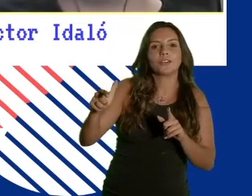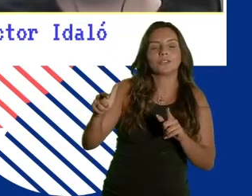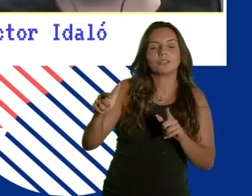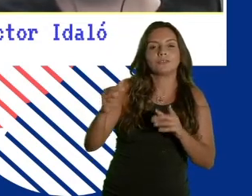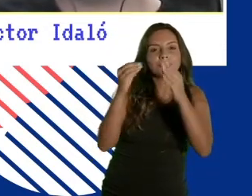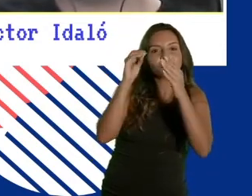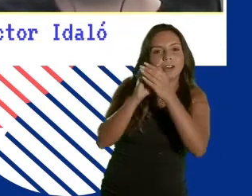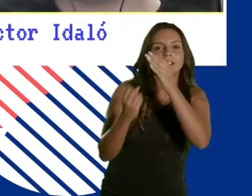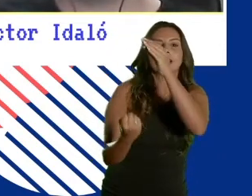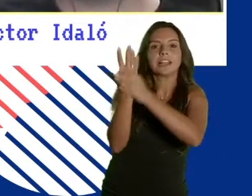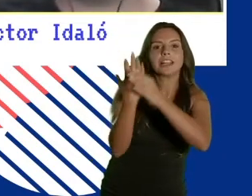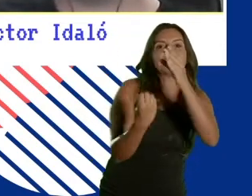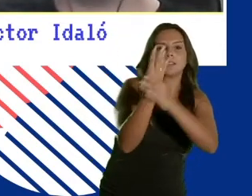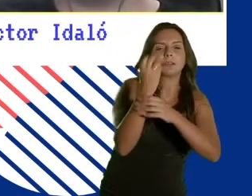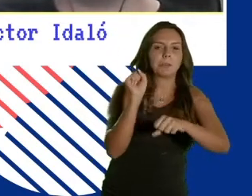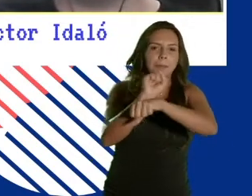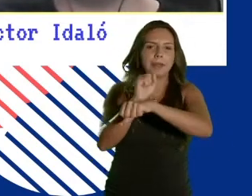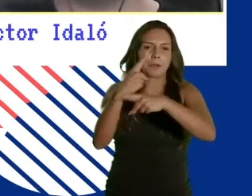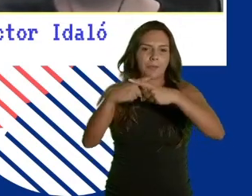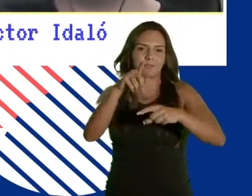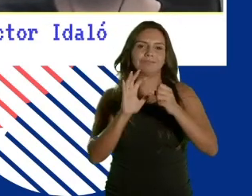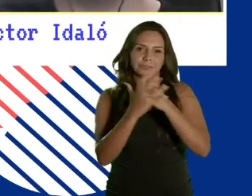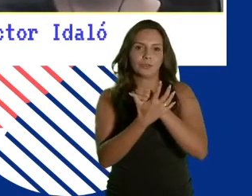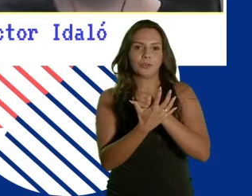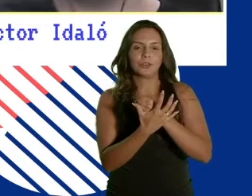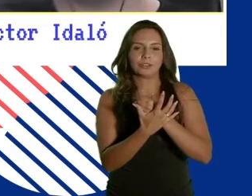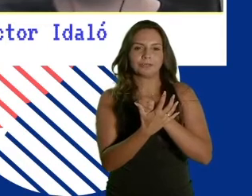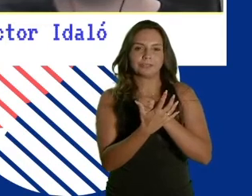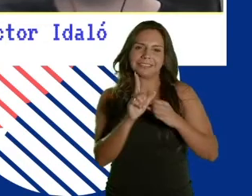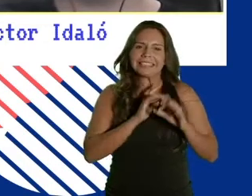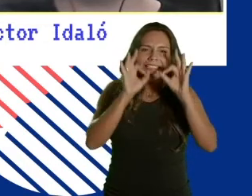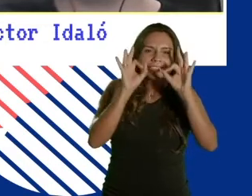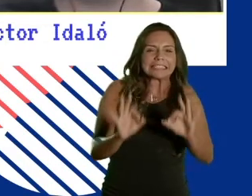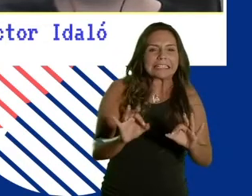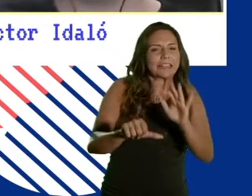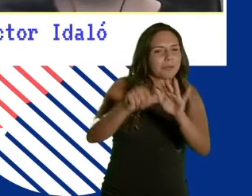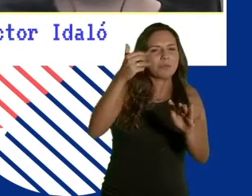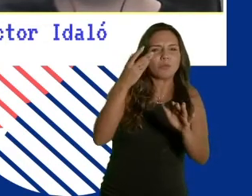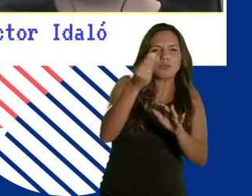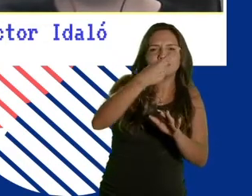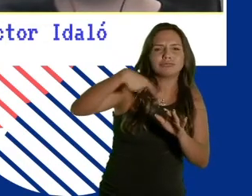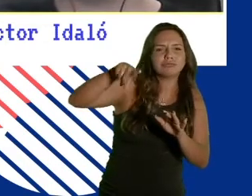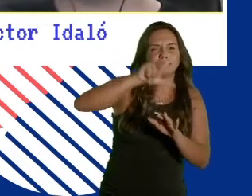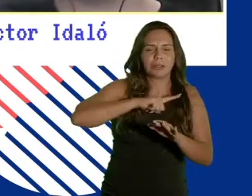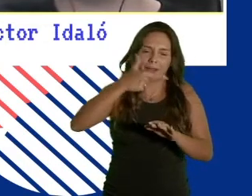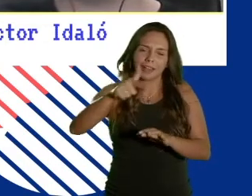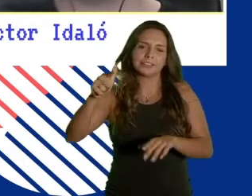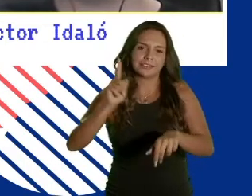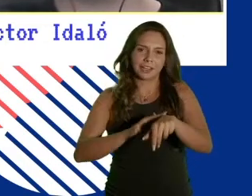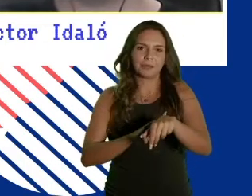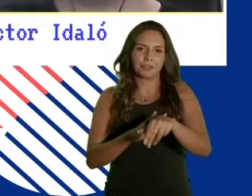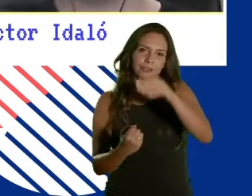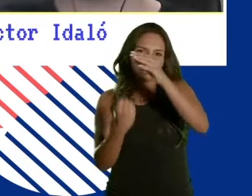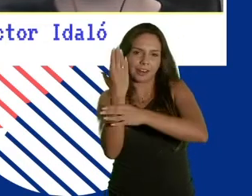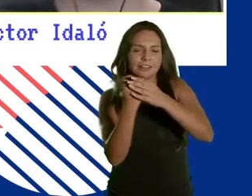foram estagnados por conta da pandemia. Mas eu tenho certeza que é o primeiro de muitos e que ainda terei mais tempo aí para